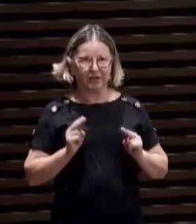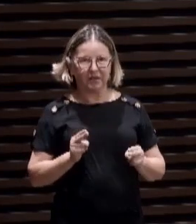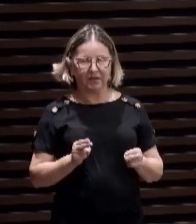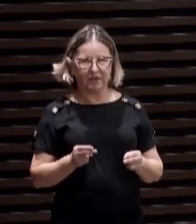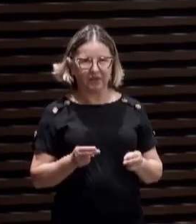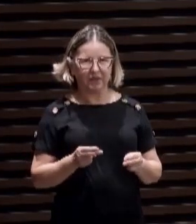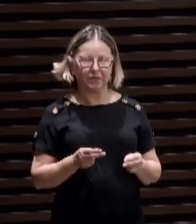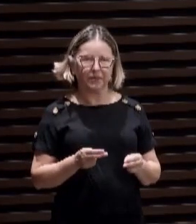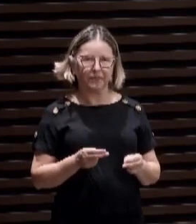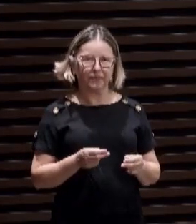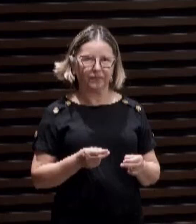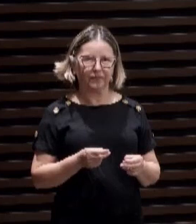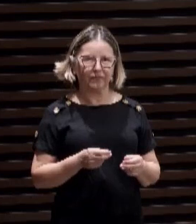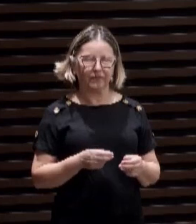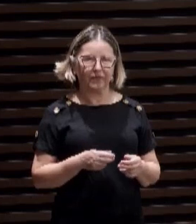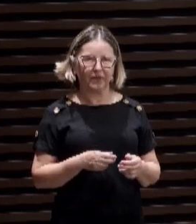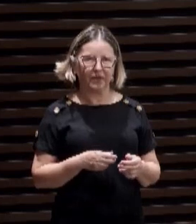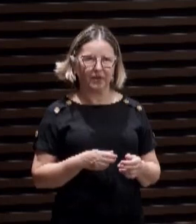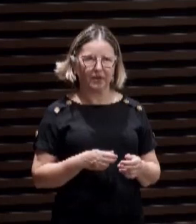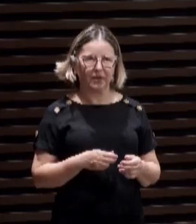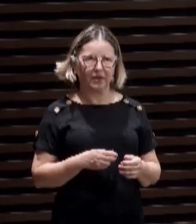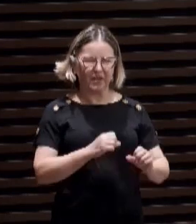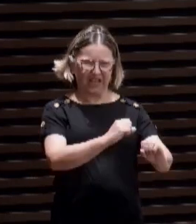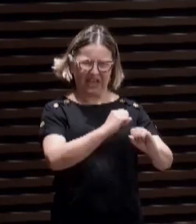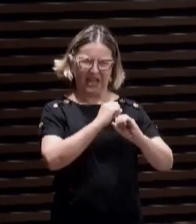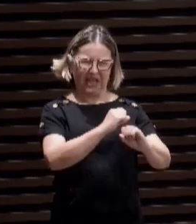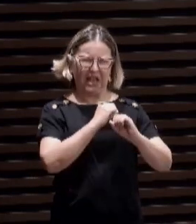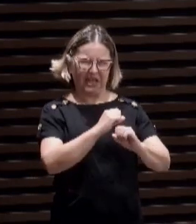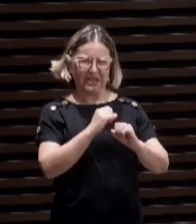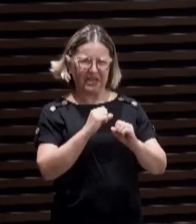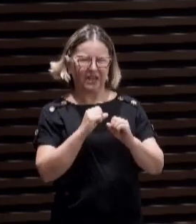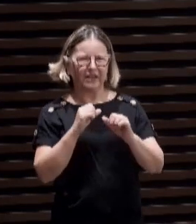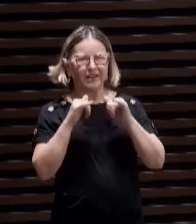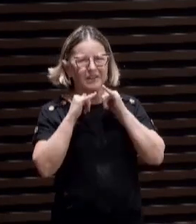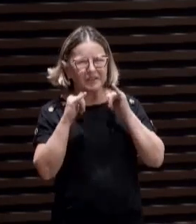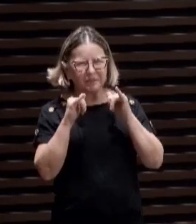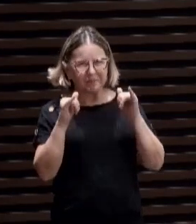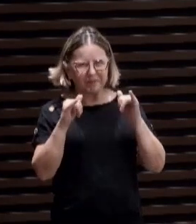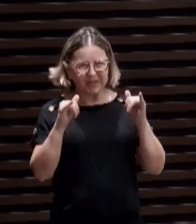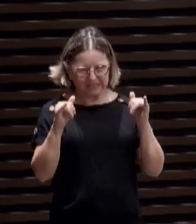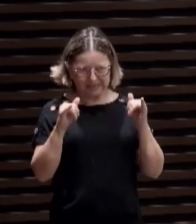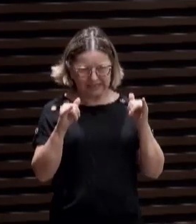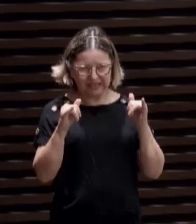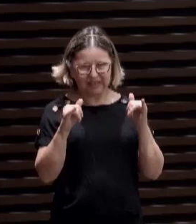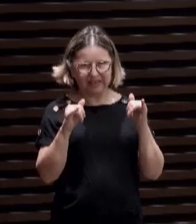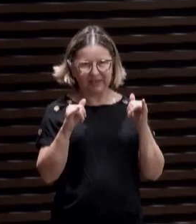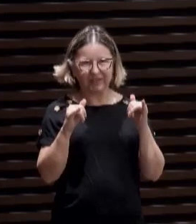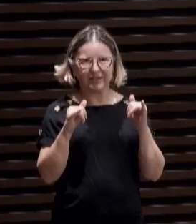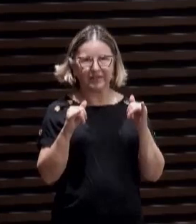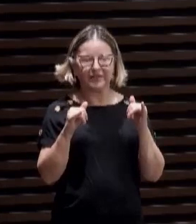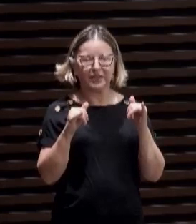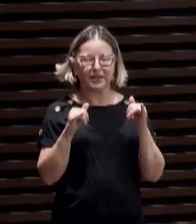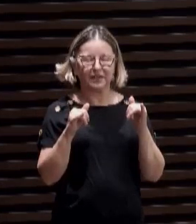e sutil de mensagens, de insinuações dos prazeres deste mundo, com o objetivo de